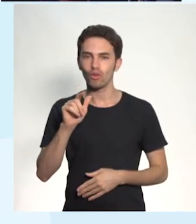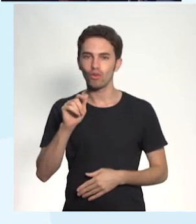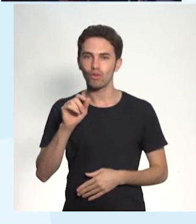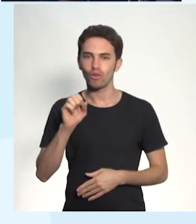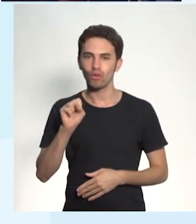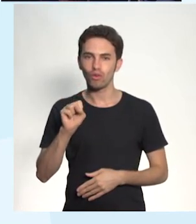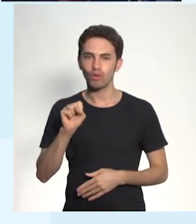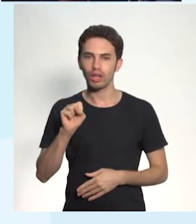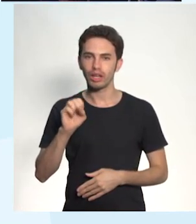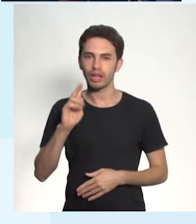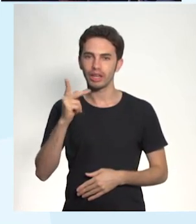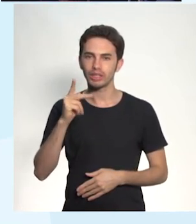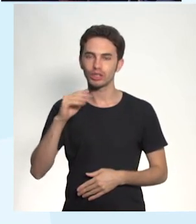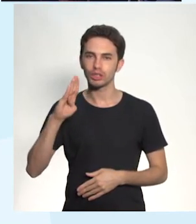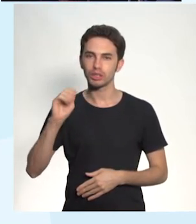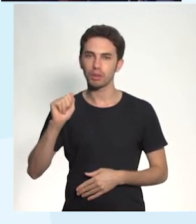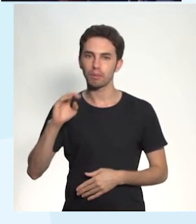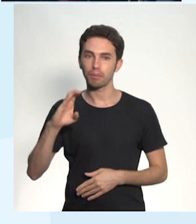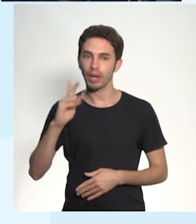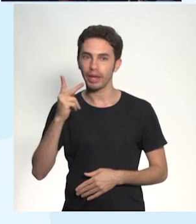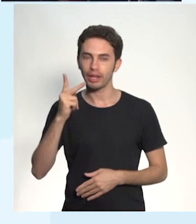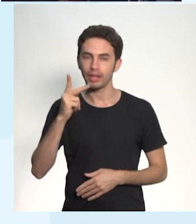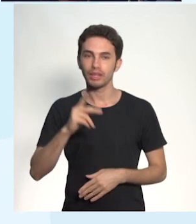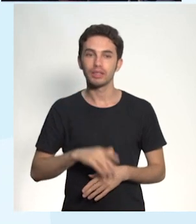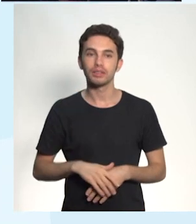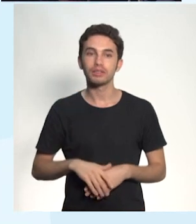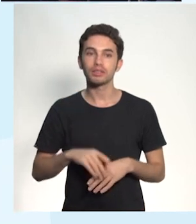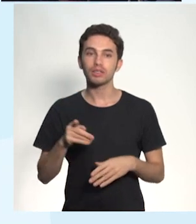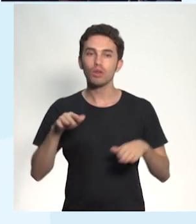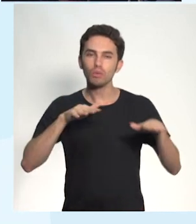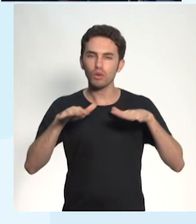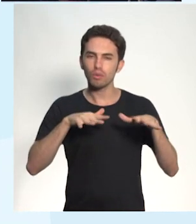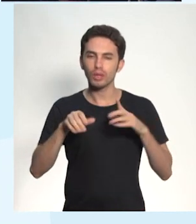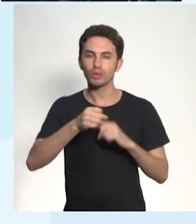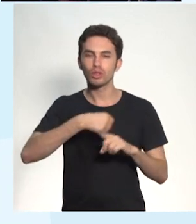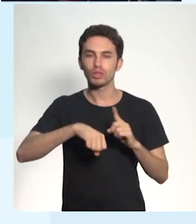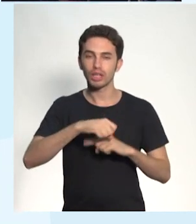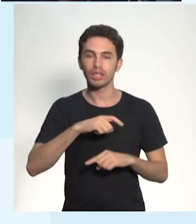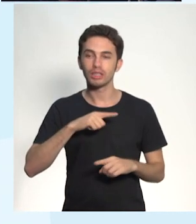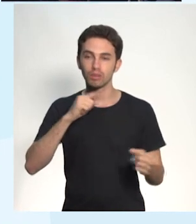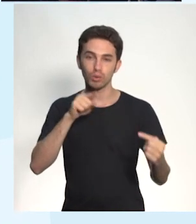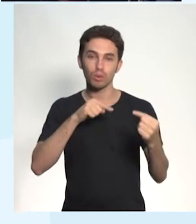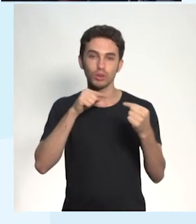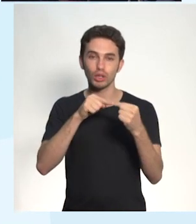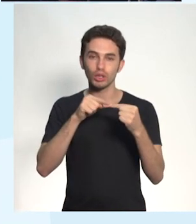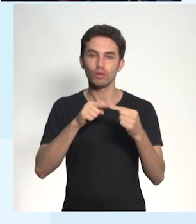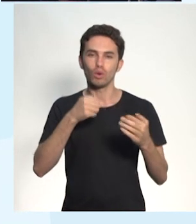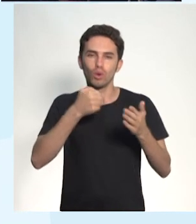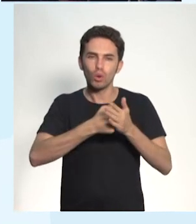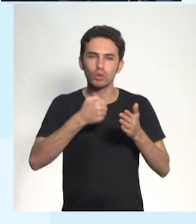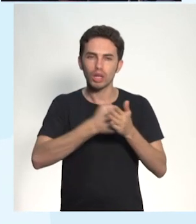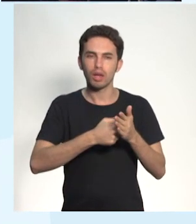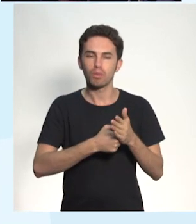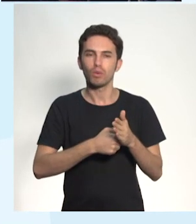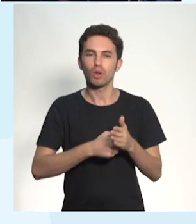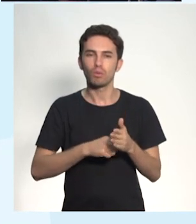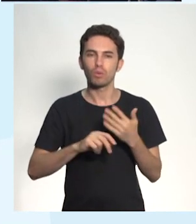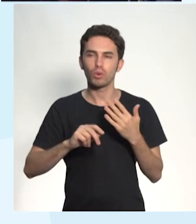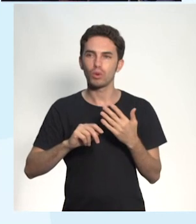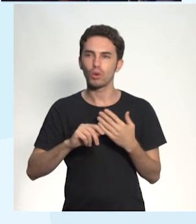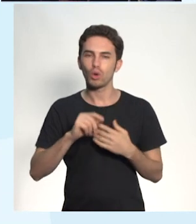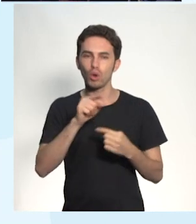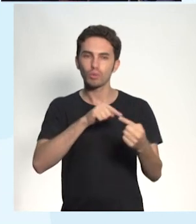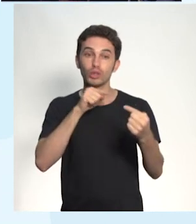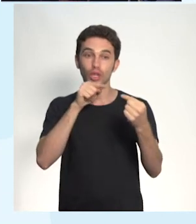retrospectiva. Então, os movimentos sociais, eles têm como objetivo lutar por causas sociais e políticas, né? Então, eles vão